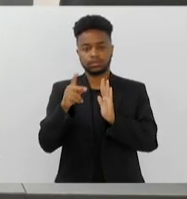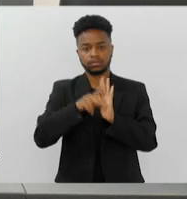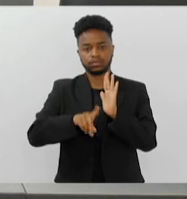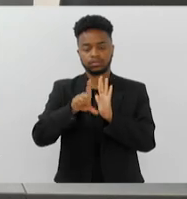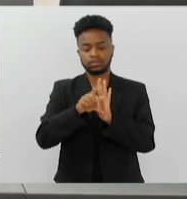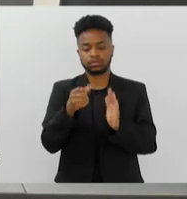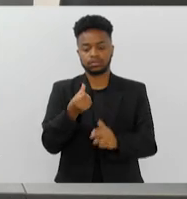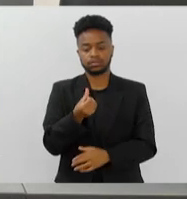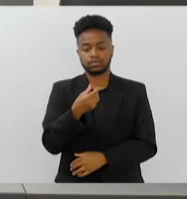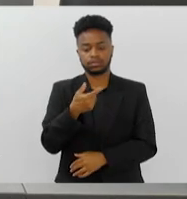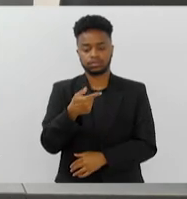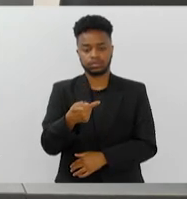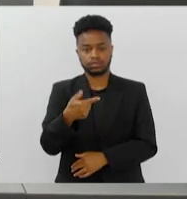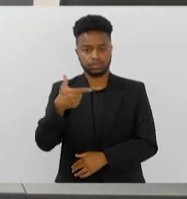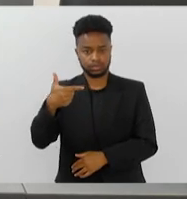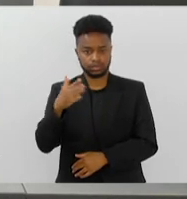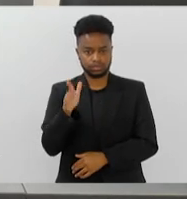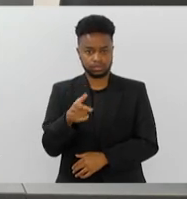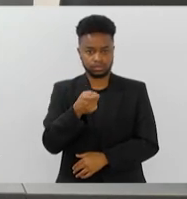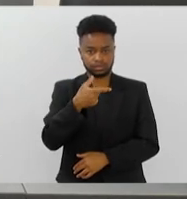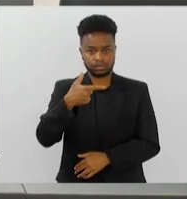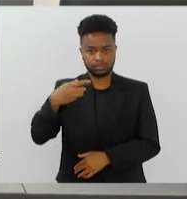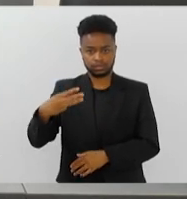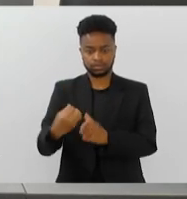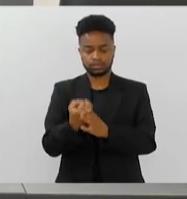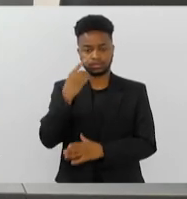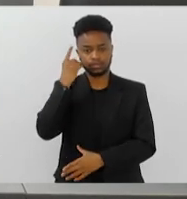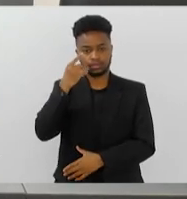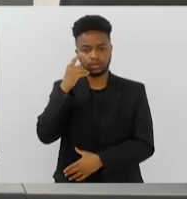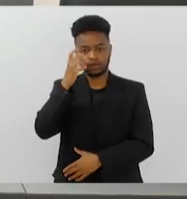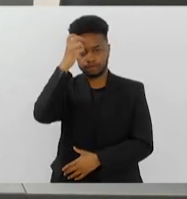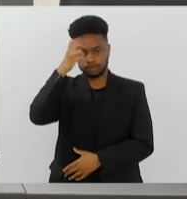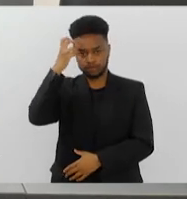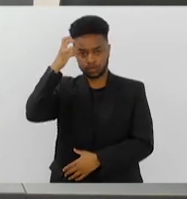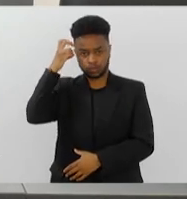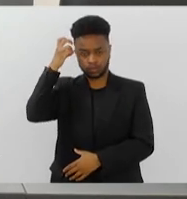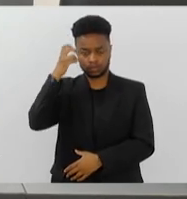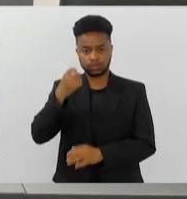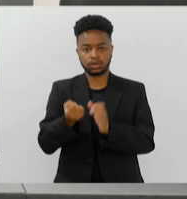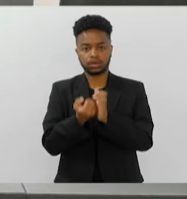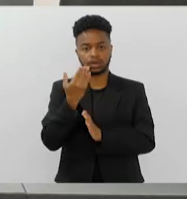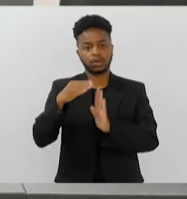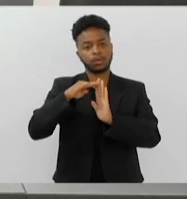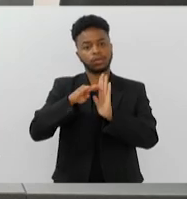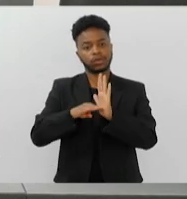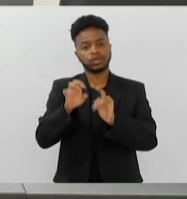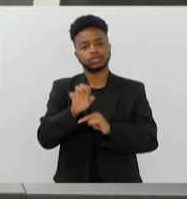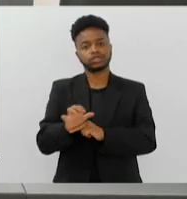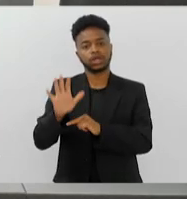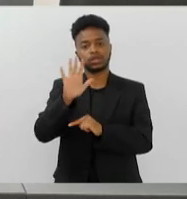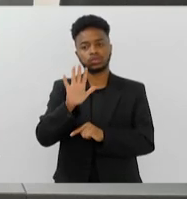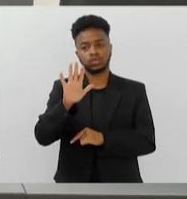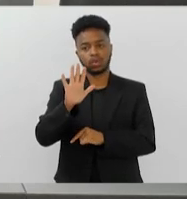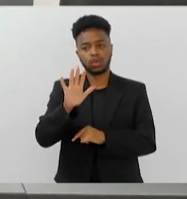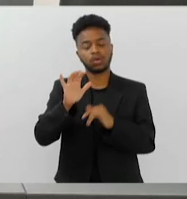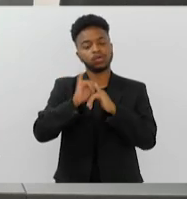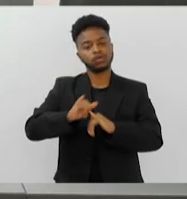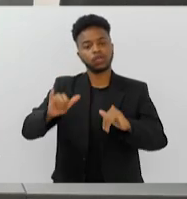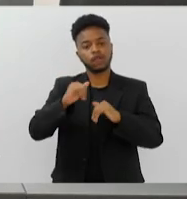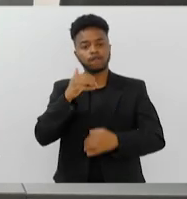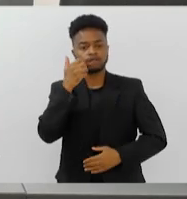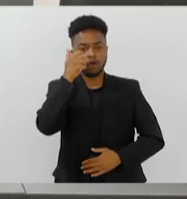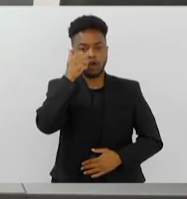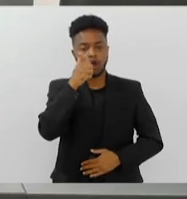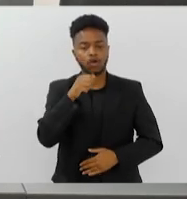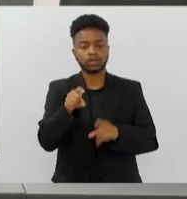projeto de lei 672 de 2023, de autoria da deputada Verônica Lima, que cria o Programa Estadual de Fomento e Difusão do Forró e da